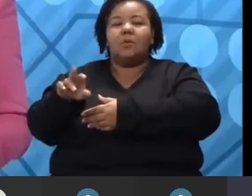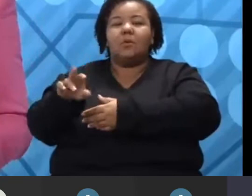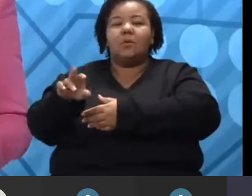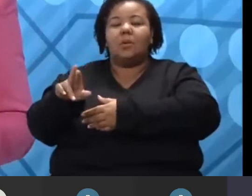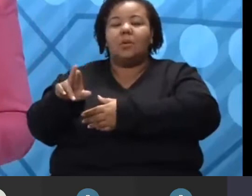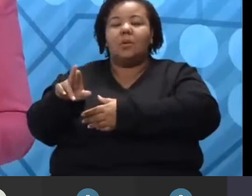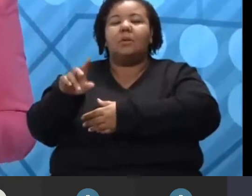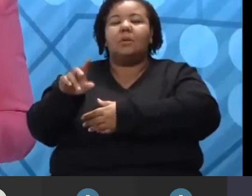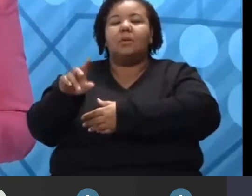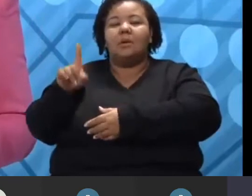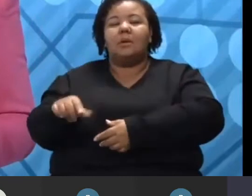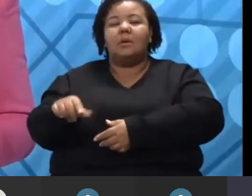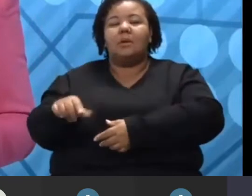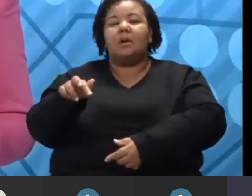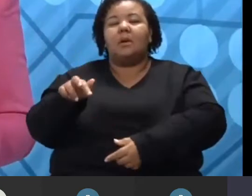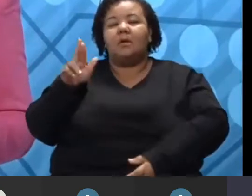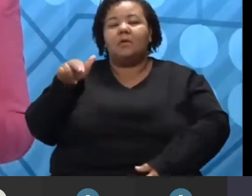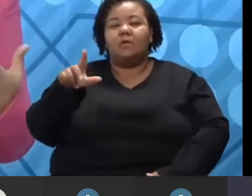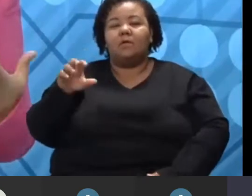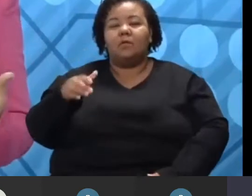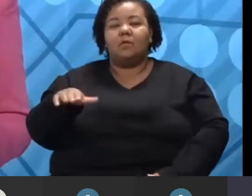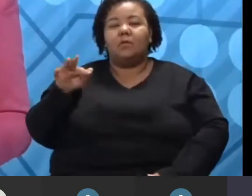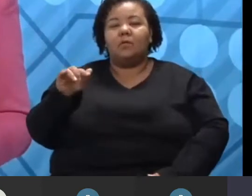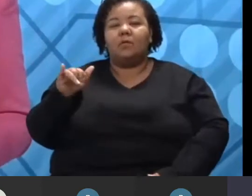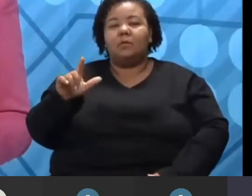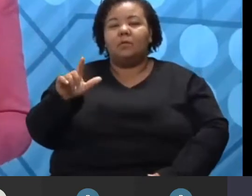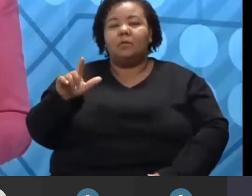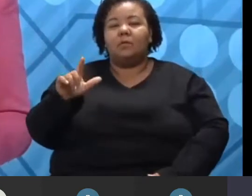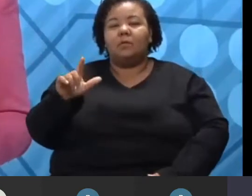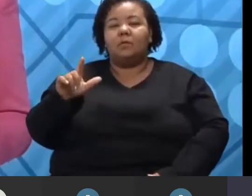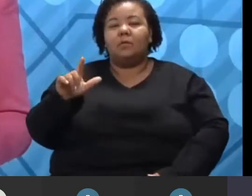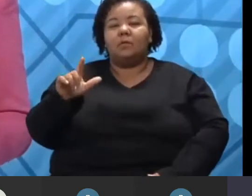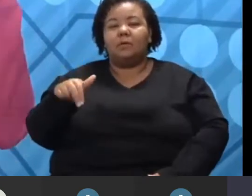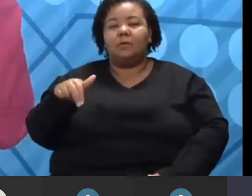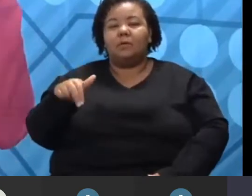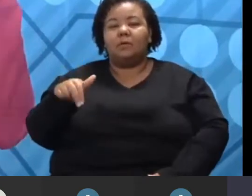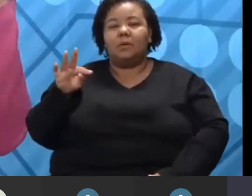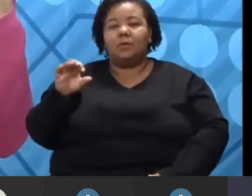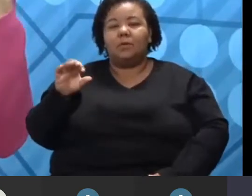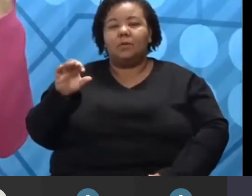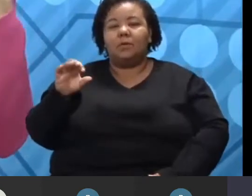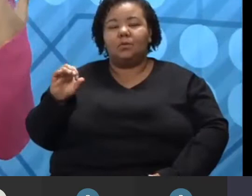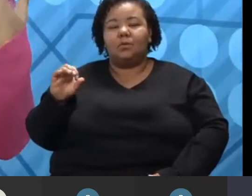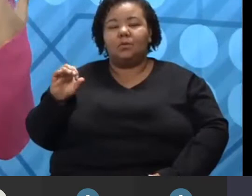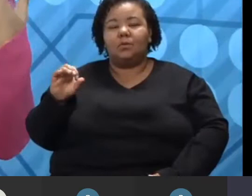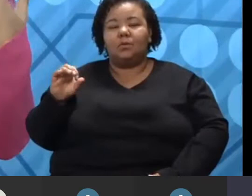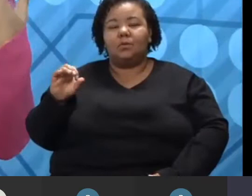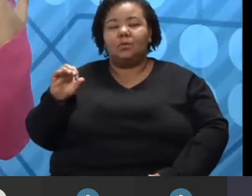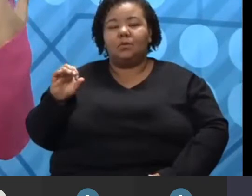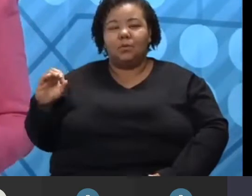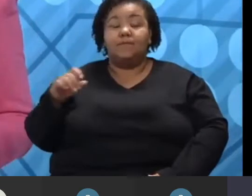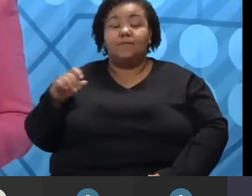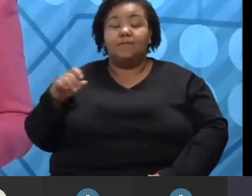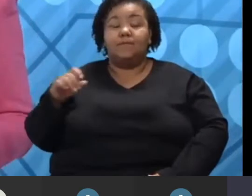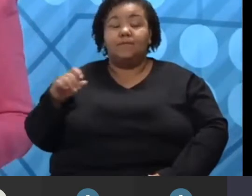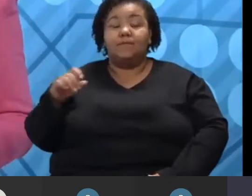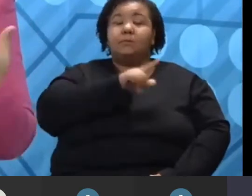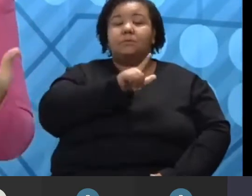São os fungos filamentosos. E os fungos leveduriformes? Nós não conseguimos ver. Os fungos leveduriformes, eles